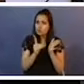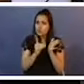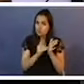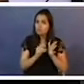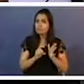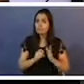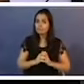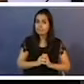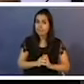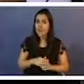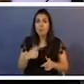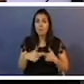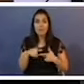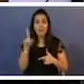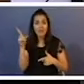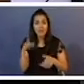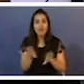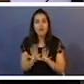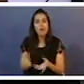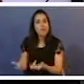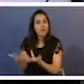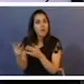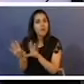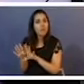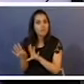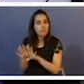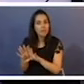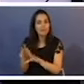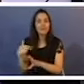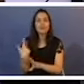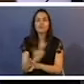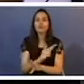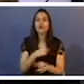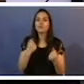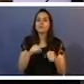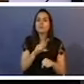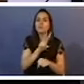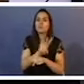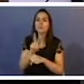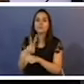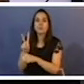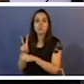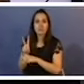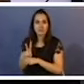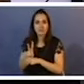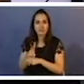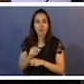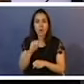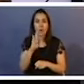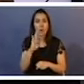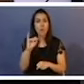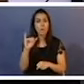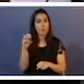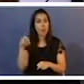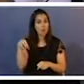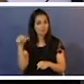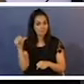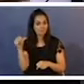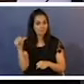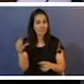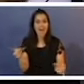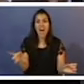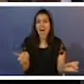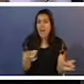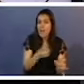está sendo desmatada e incendiada também nós precisamos proteger os nossos biomas ou seja